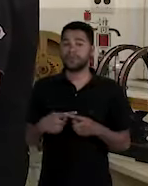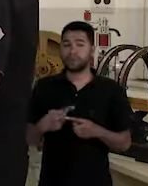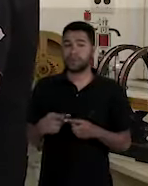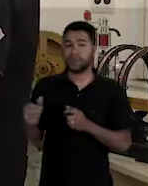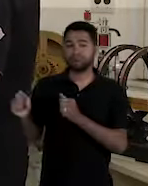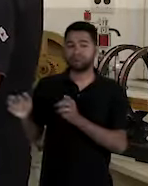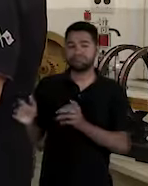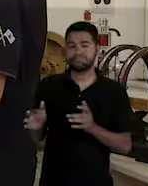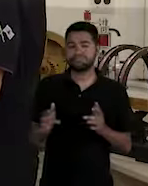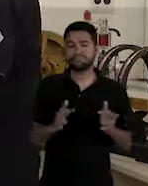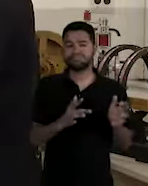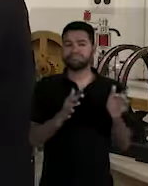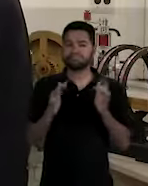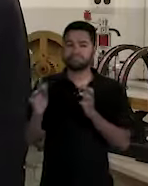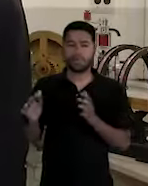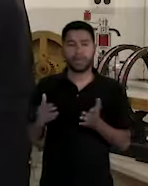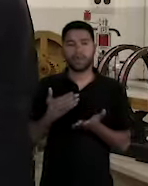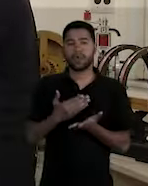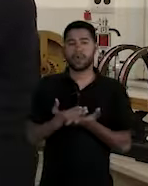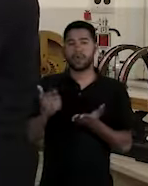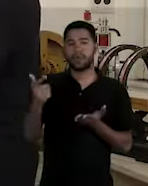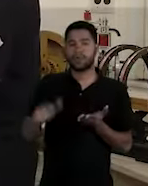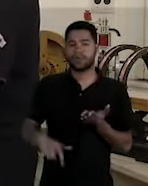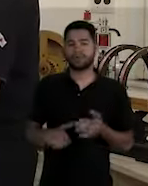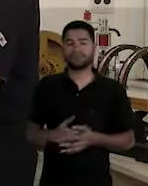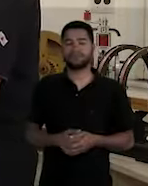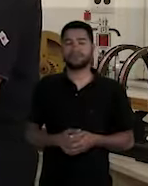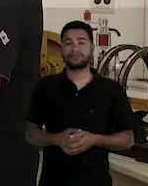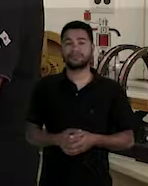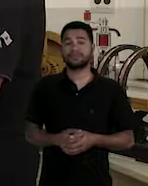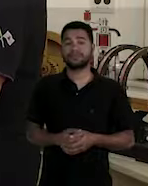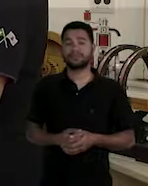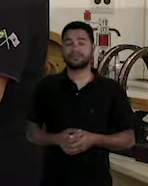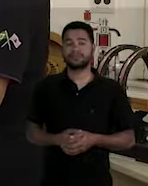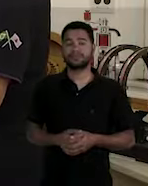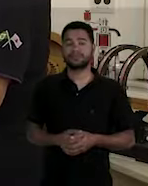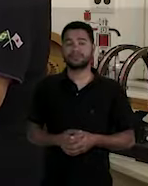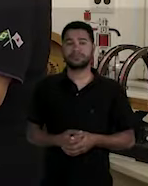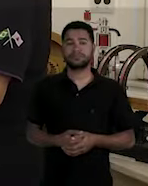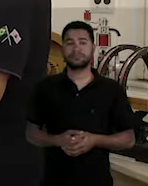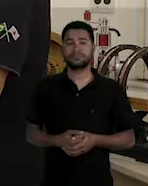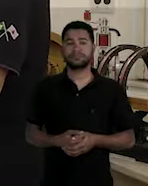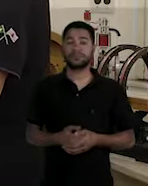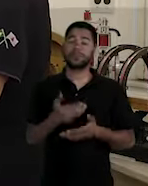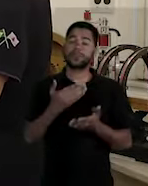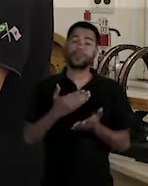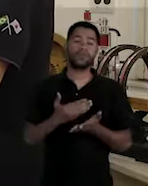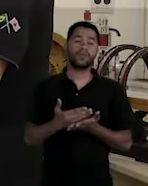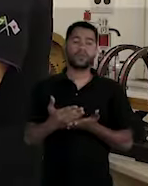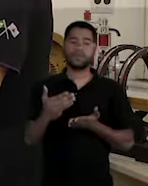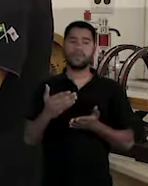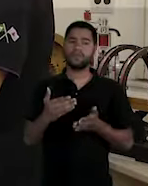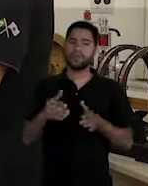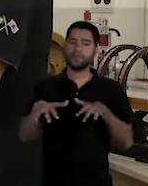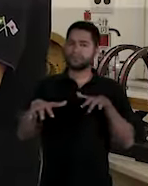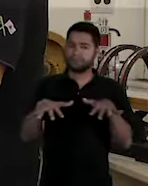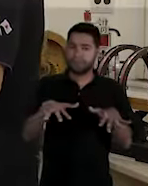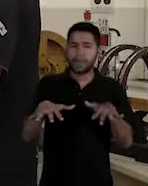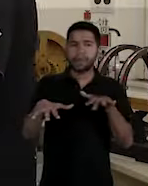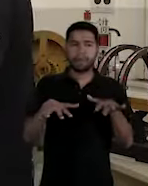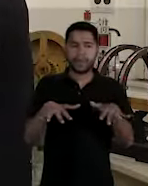ciclo vai recomeçar todo. Ó, a válvula agora se fecha e começa todo o